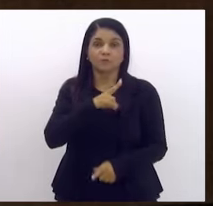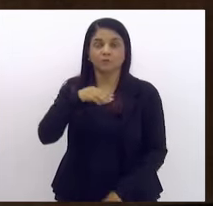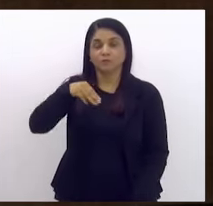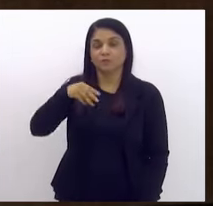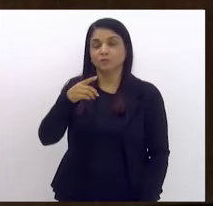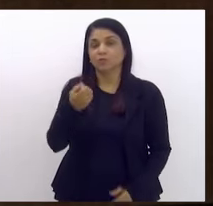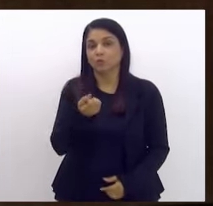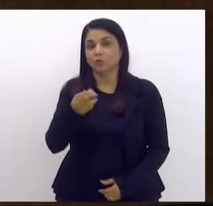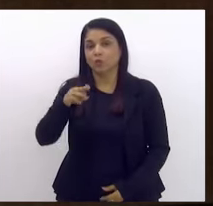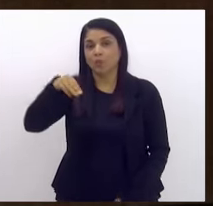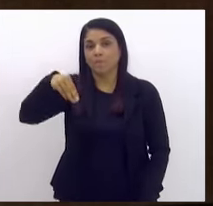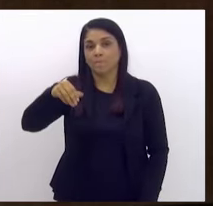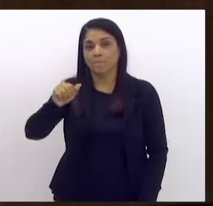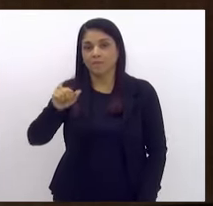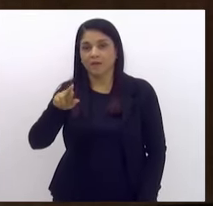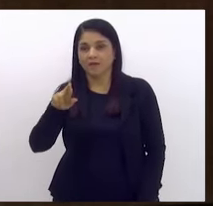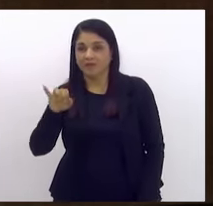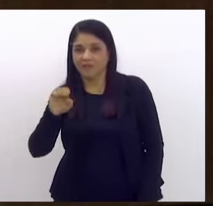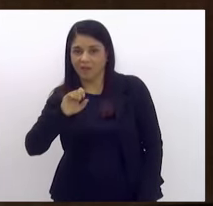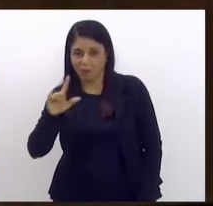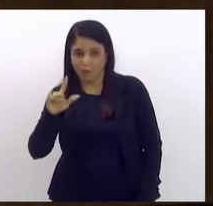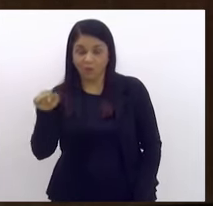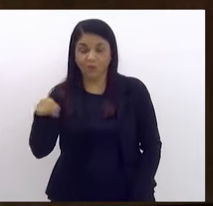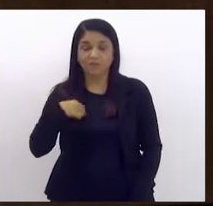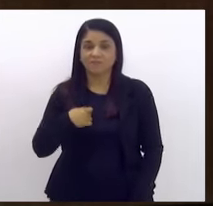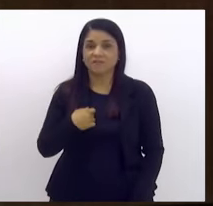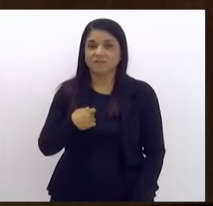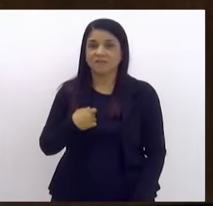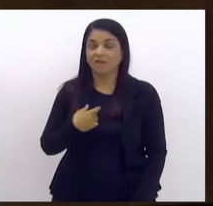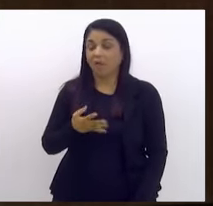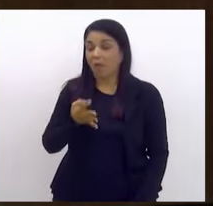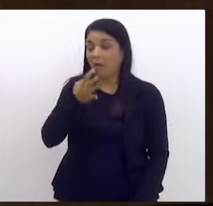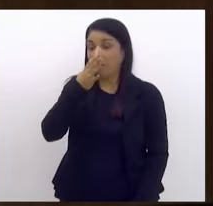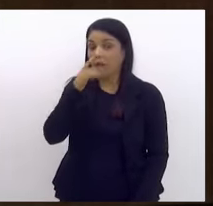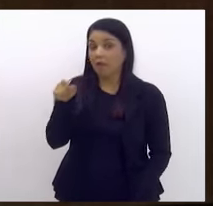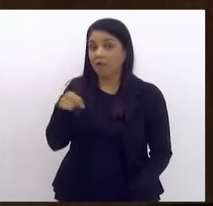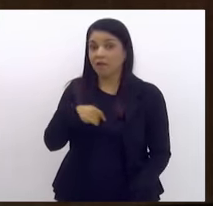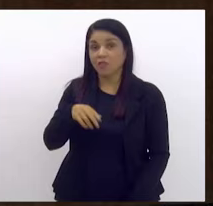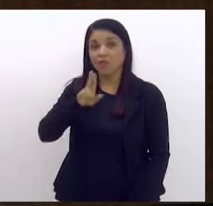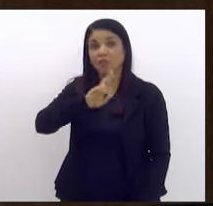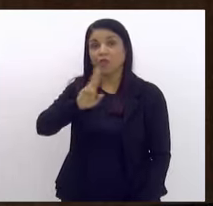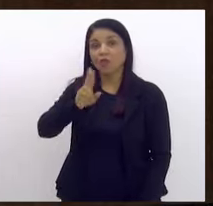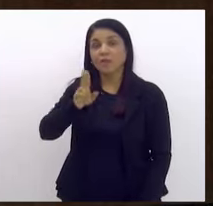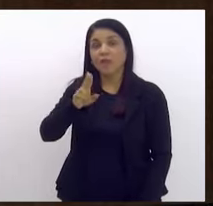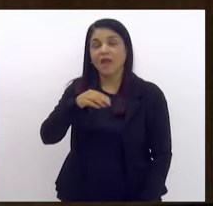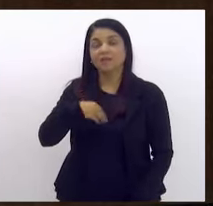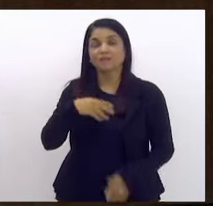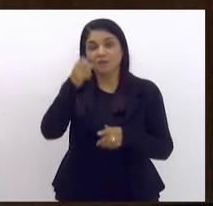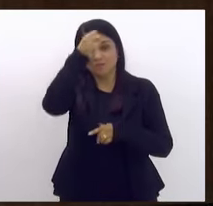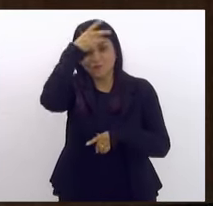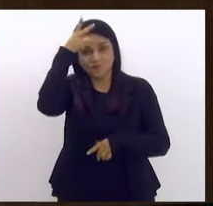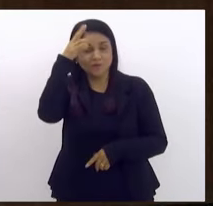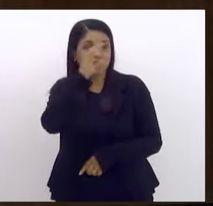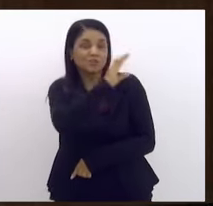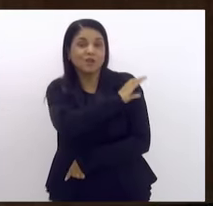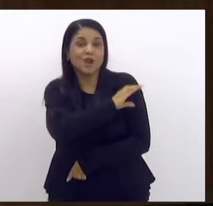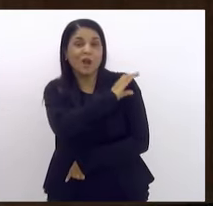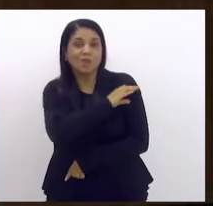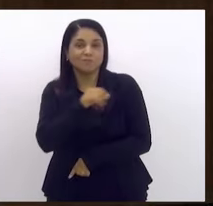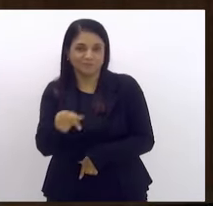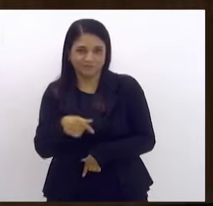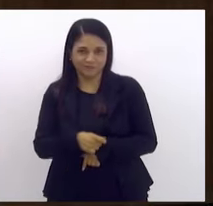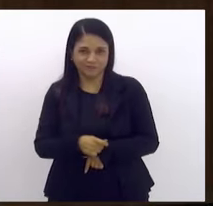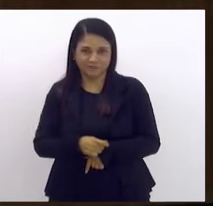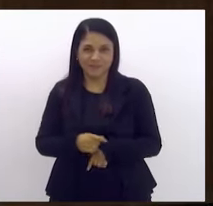pasmem, pasmem, o Dr. Marviel é nomeado na Prefeitura de Campos e recebe. E a senhora Patrícia,